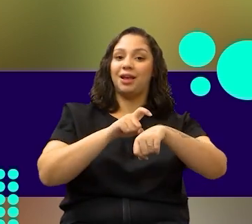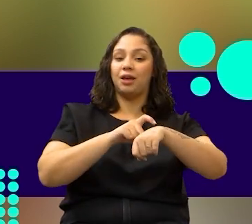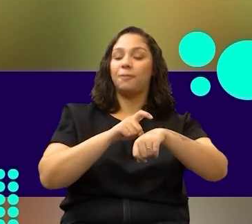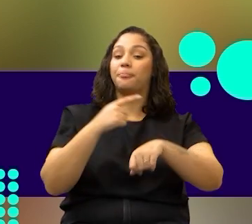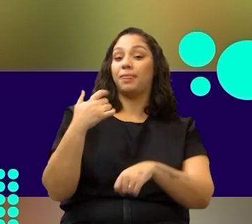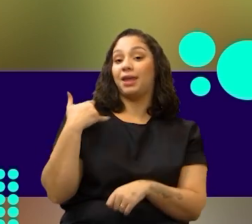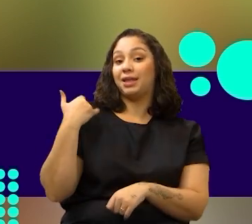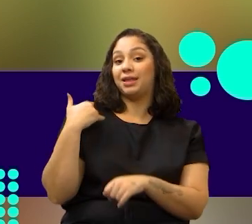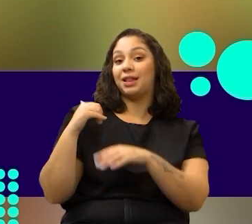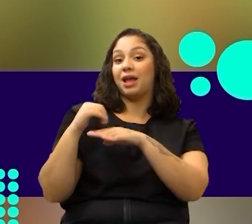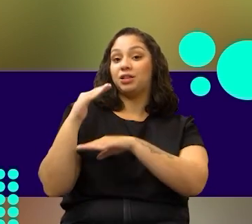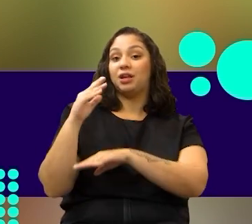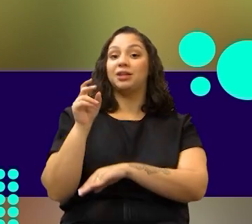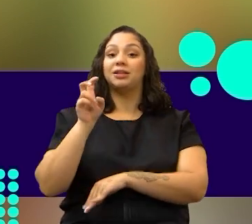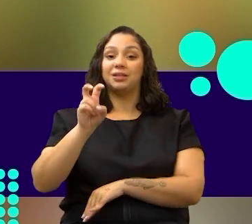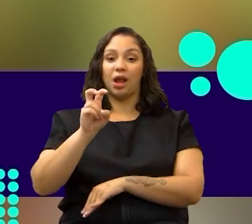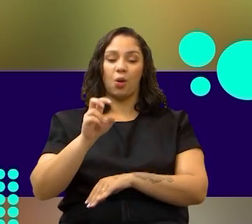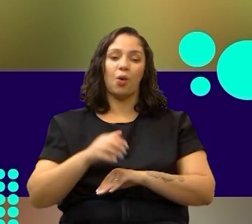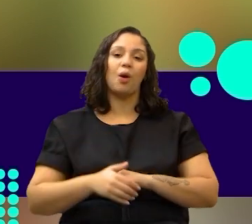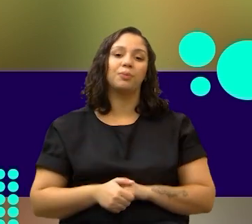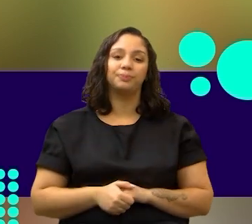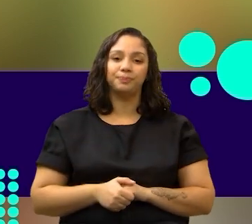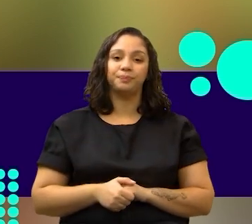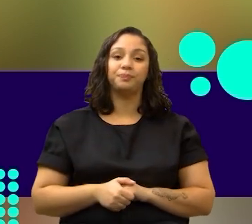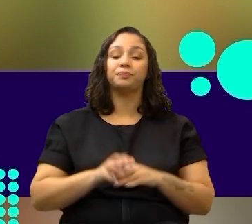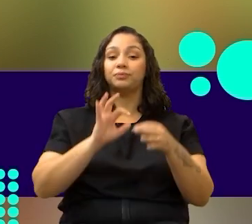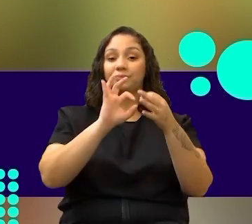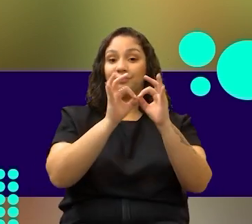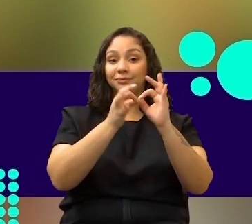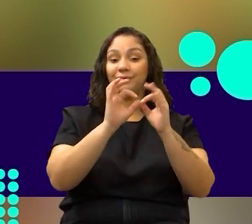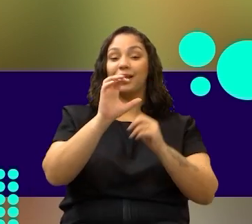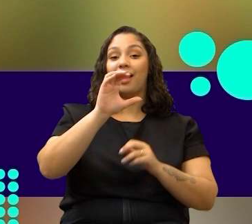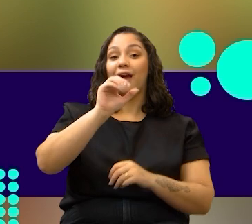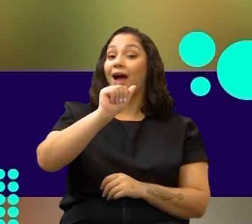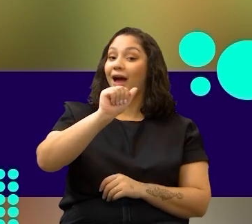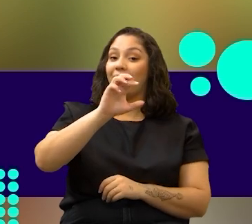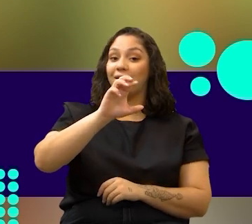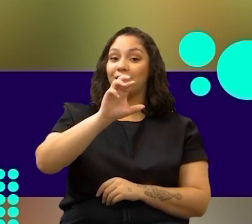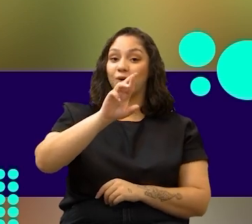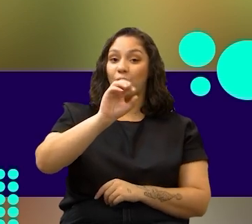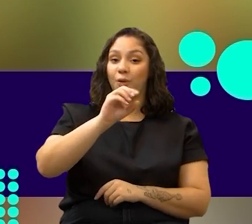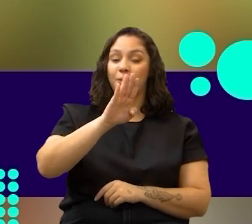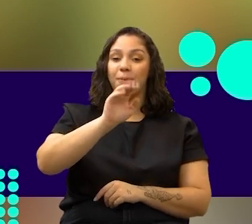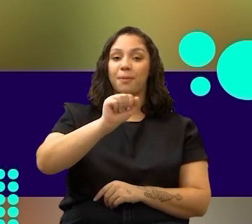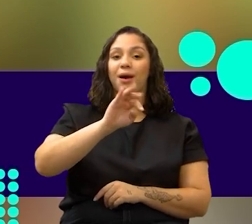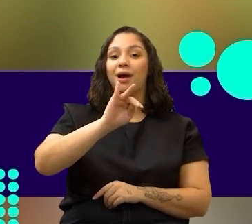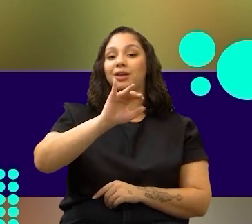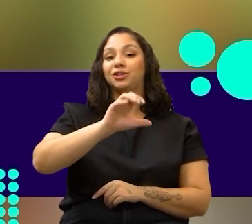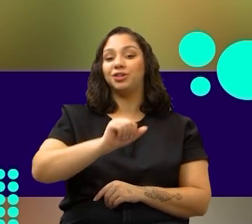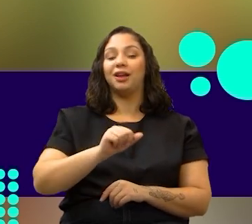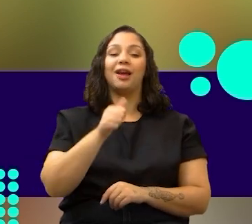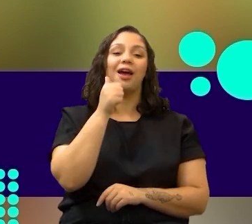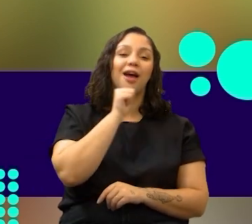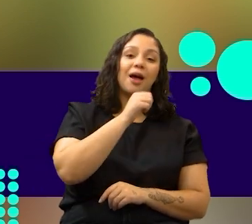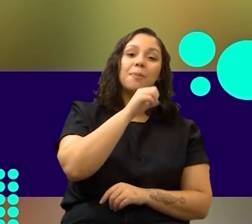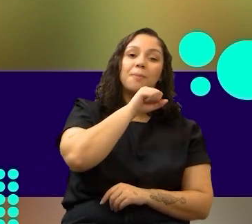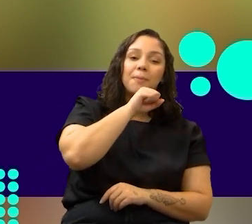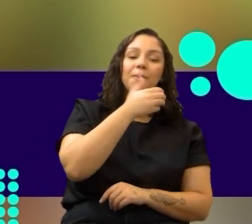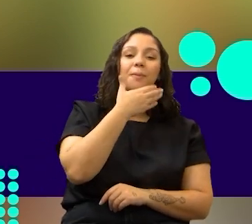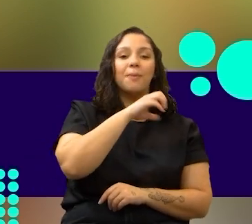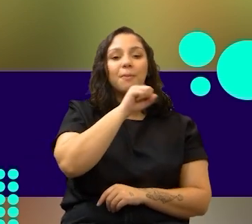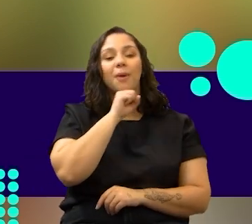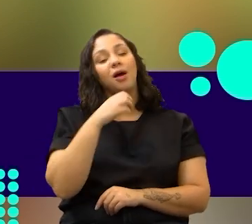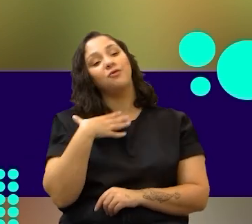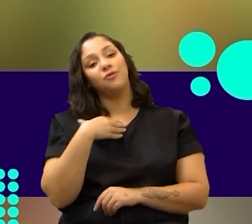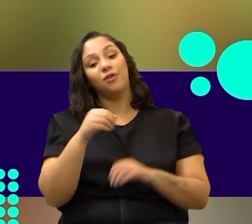para crianças a partir dos 5 anos. Oficina Acrobática. A Oficina Acrobática Pais e Filhos